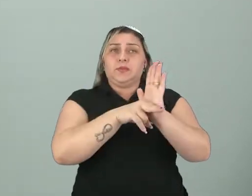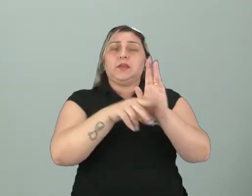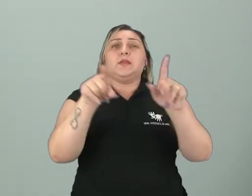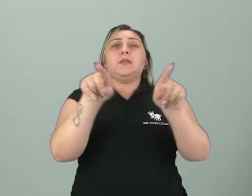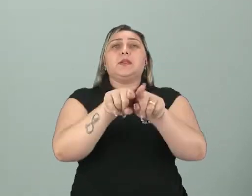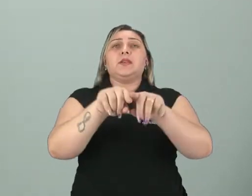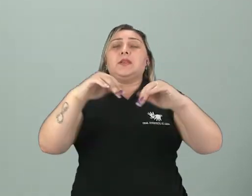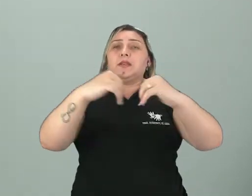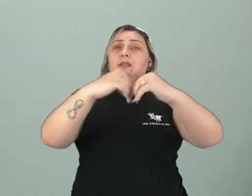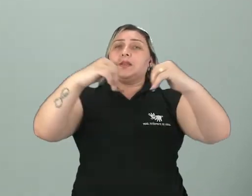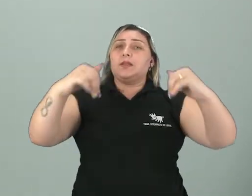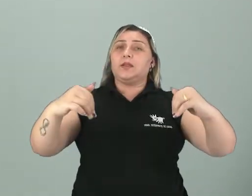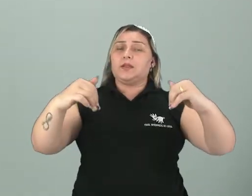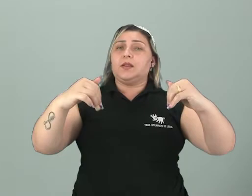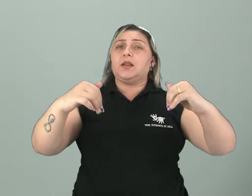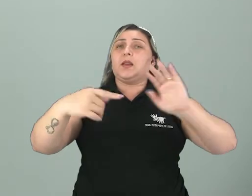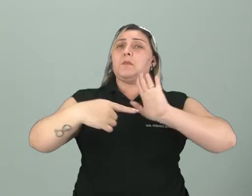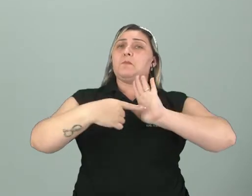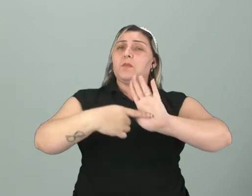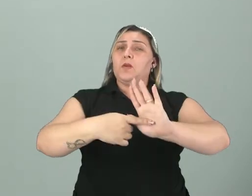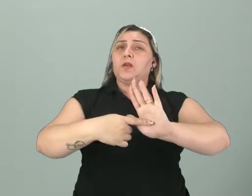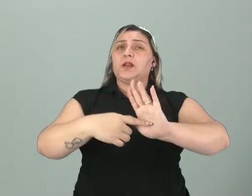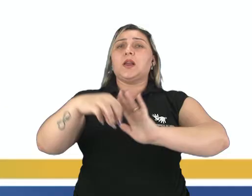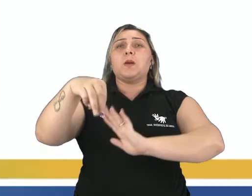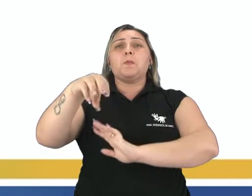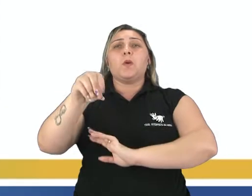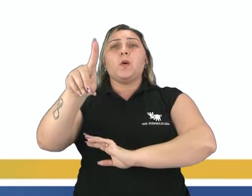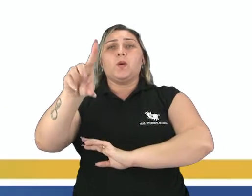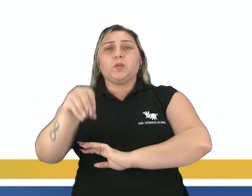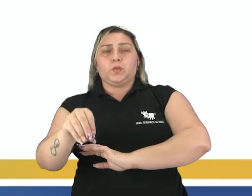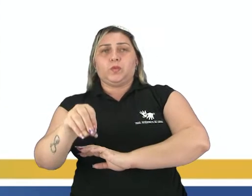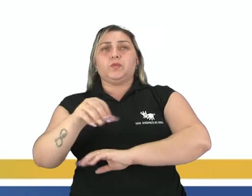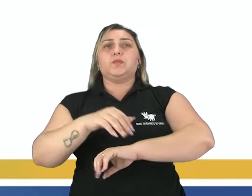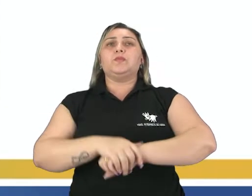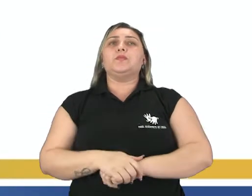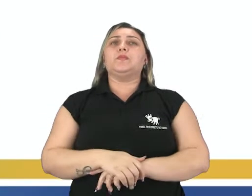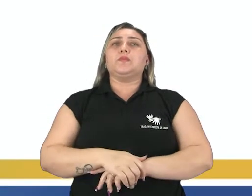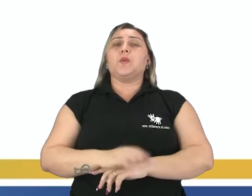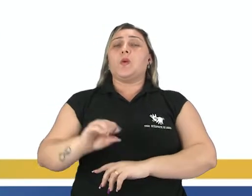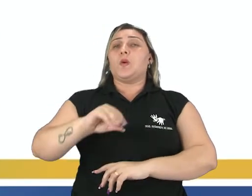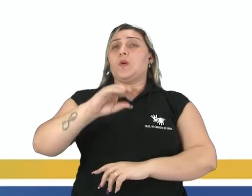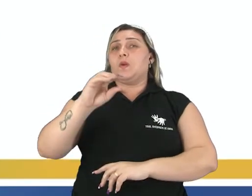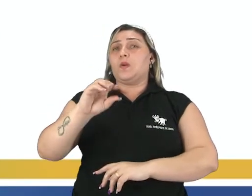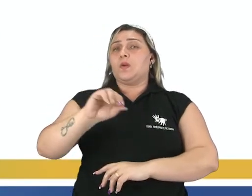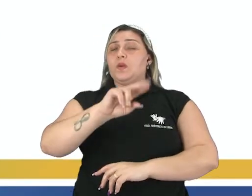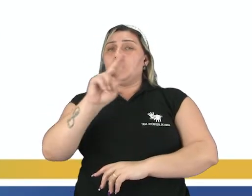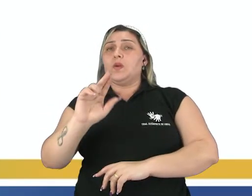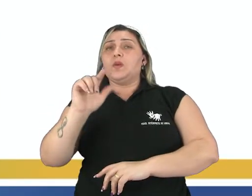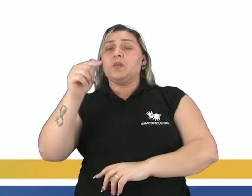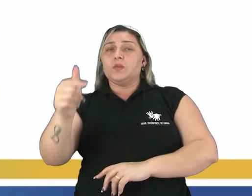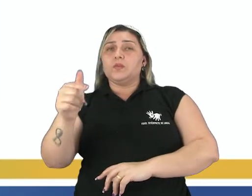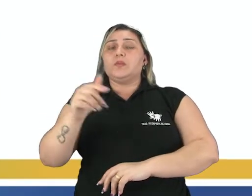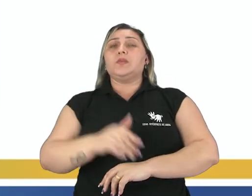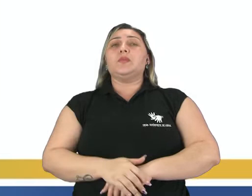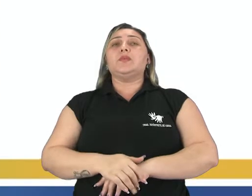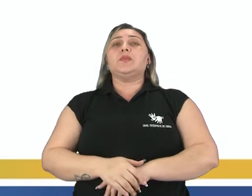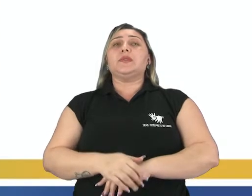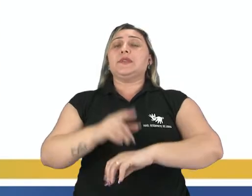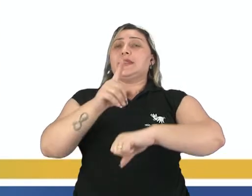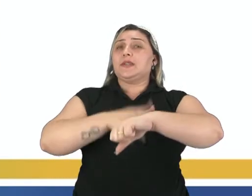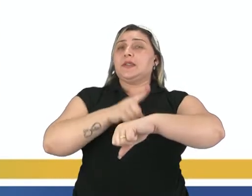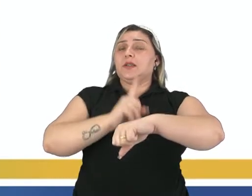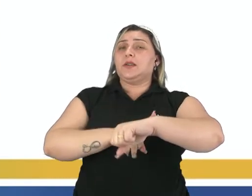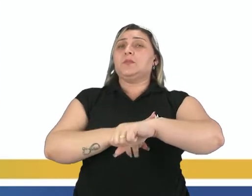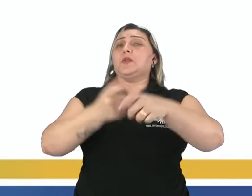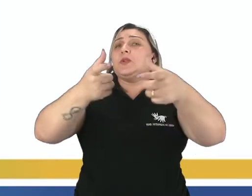para separar expressões que indicam modo ou qualquer outra circunstância, por exemplo, de